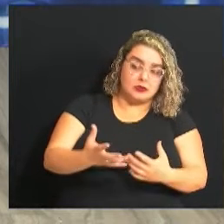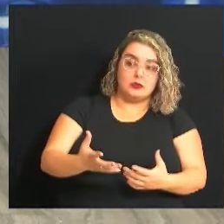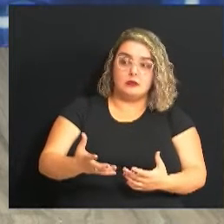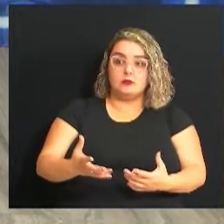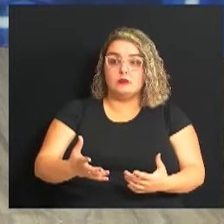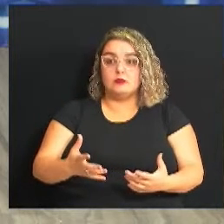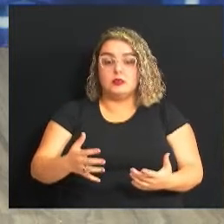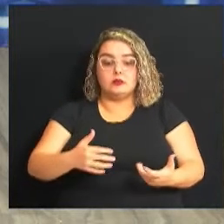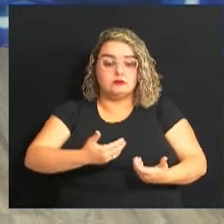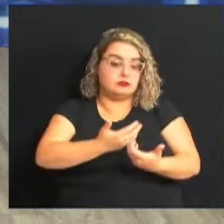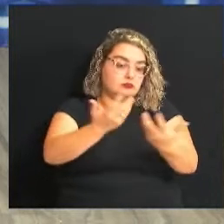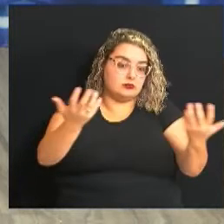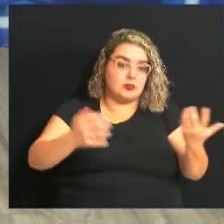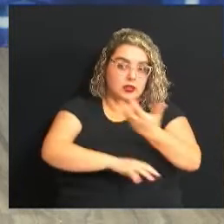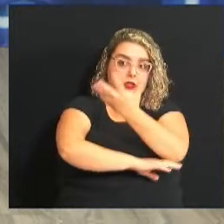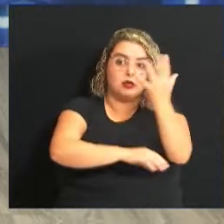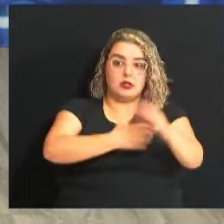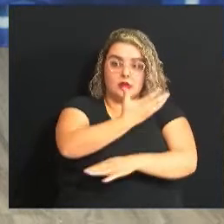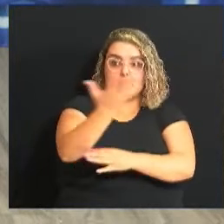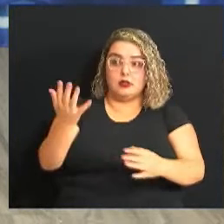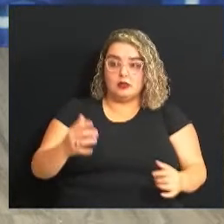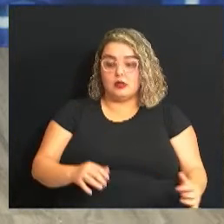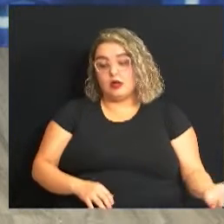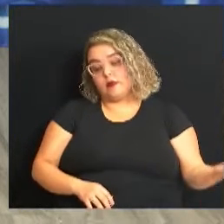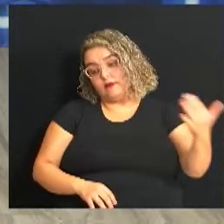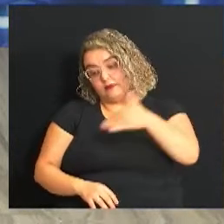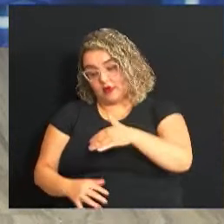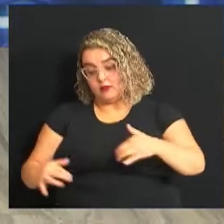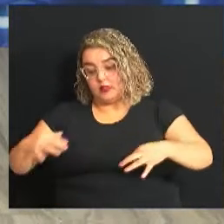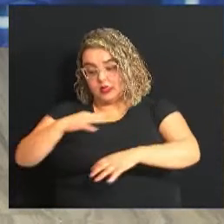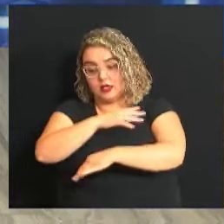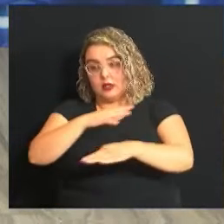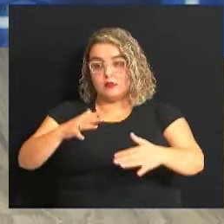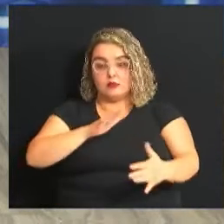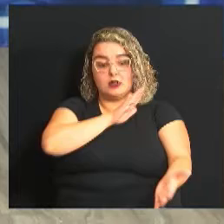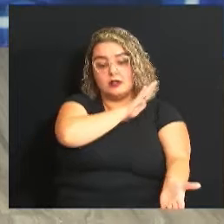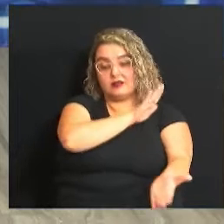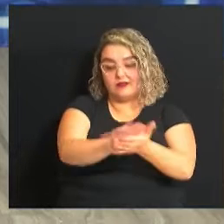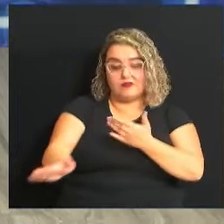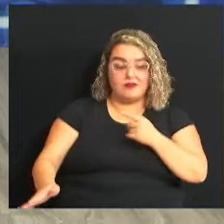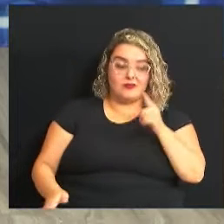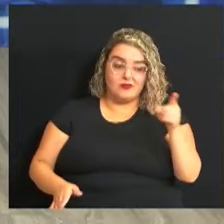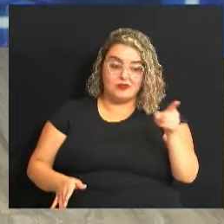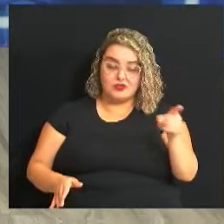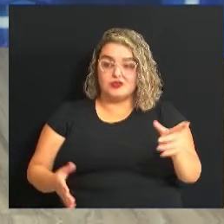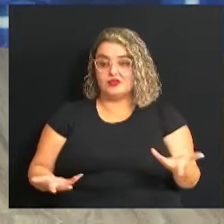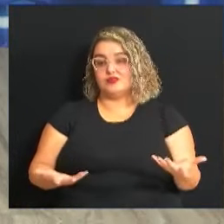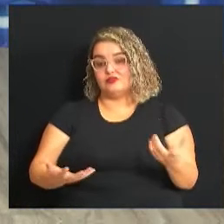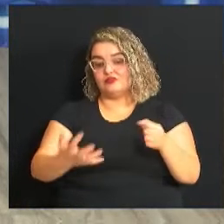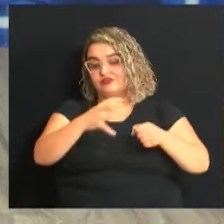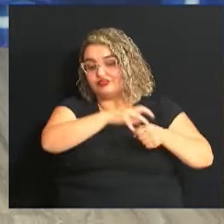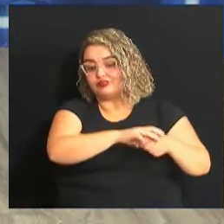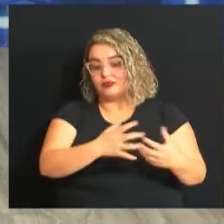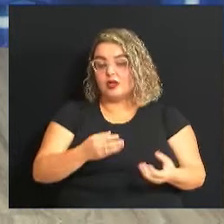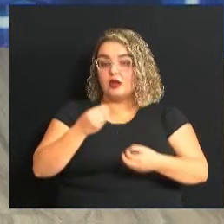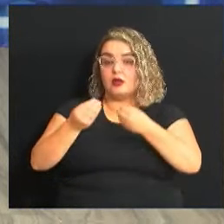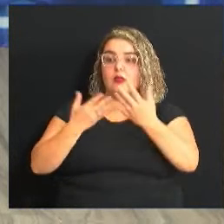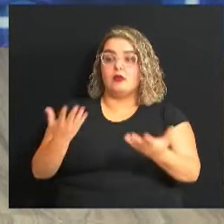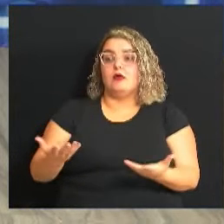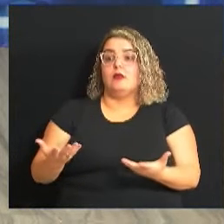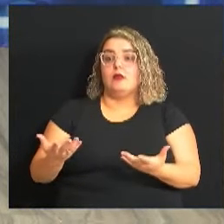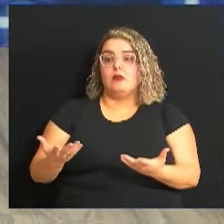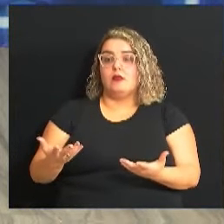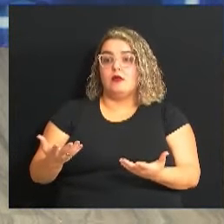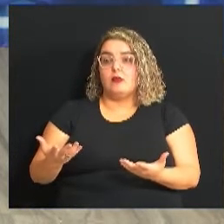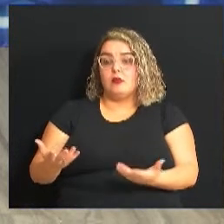urbano, acabam morrendo até atropelados, né? Porque estavam fugindo dessas ameaças de fora. Como é que fica a urbanização nesse sentido